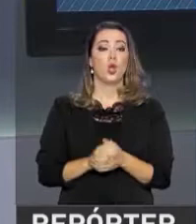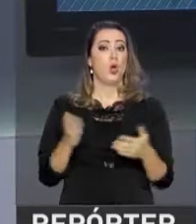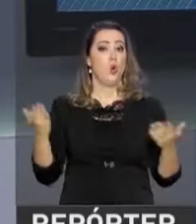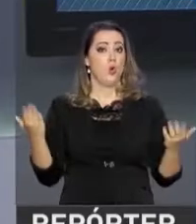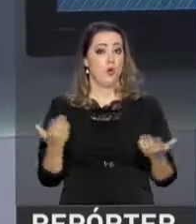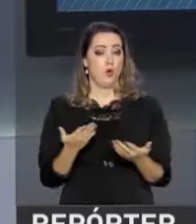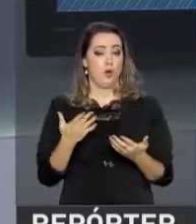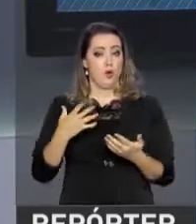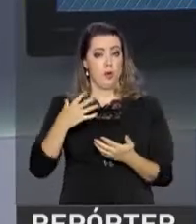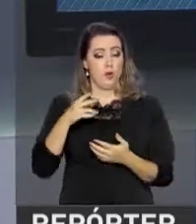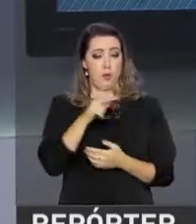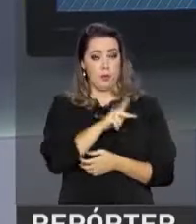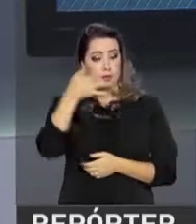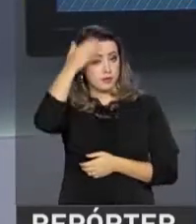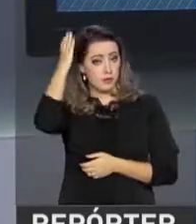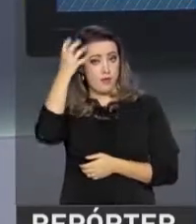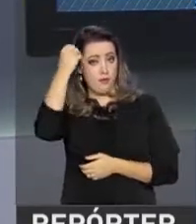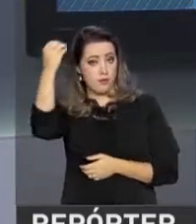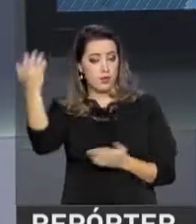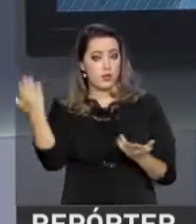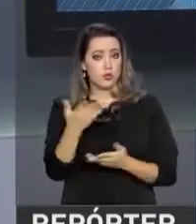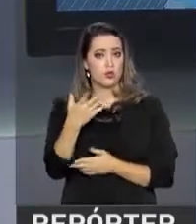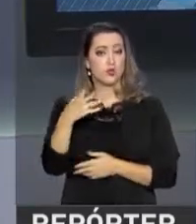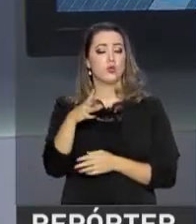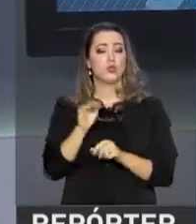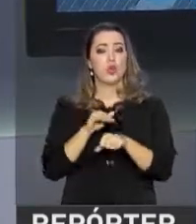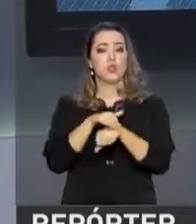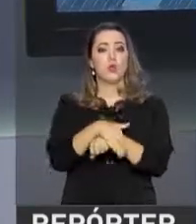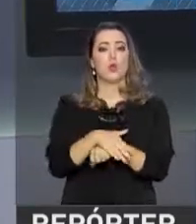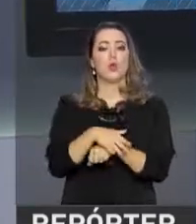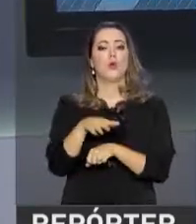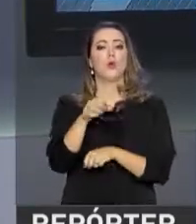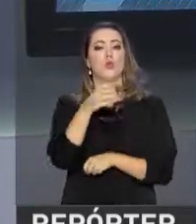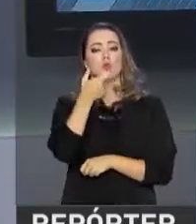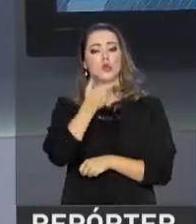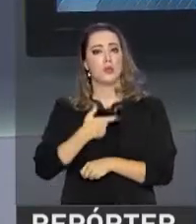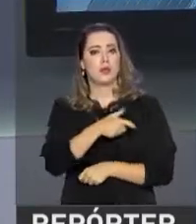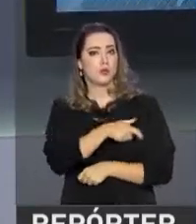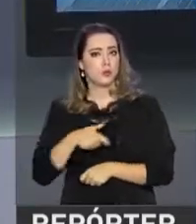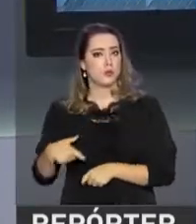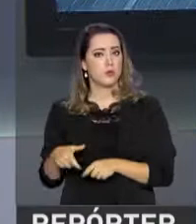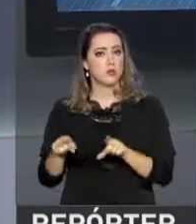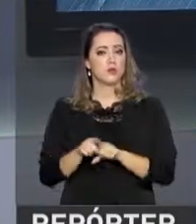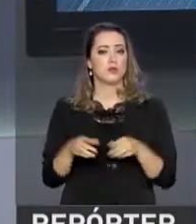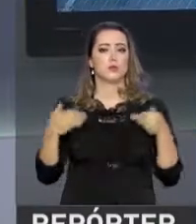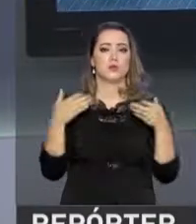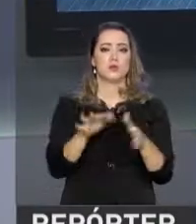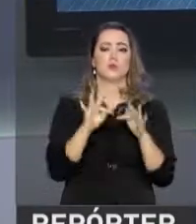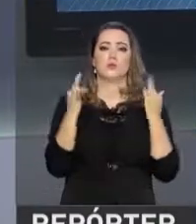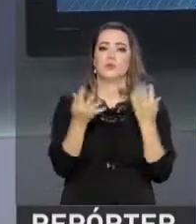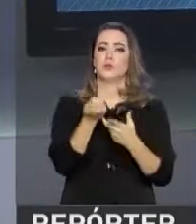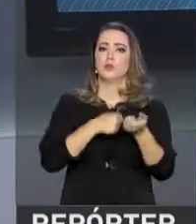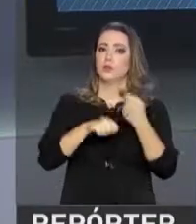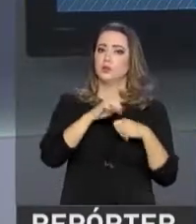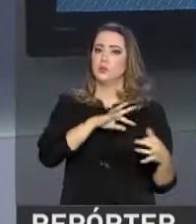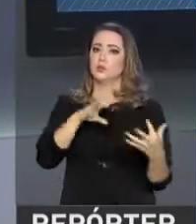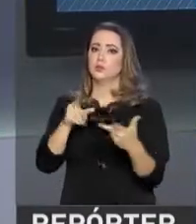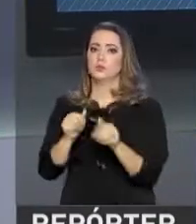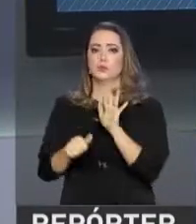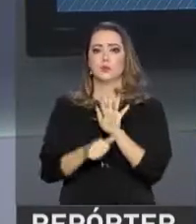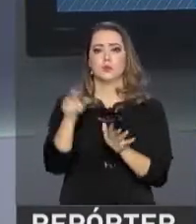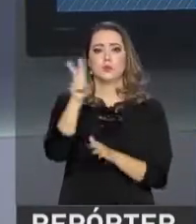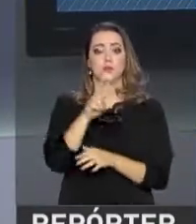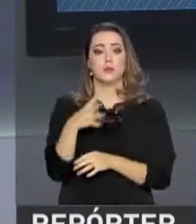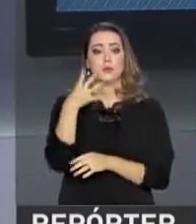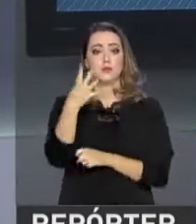embarca esta noite para davos na suíça onde participa do fórum econômico mundial é a primeira vez em quatro anos que o